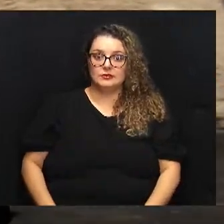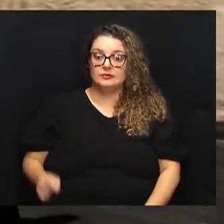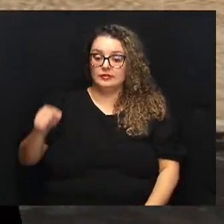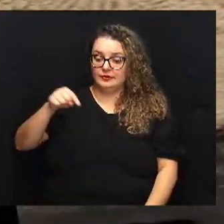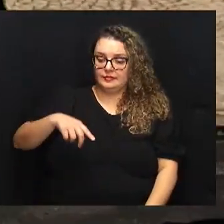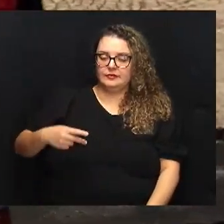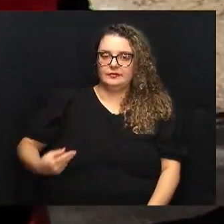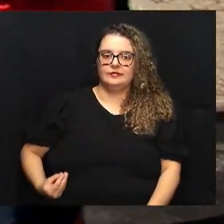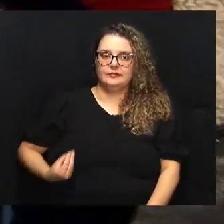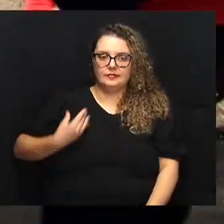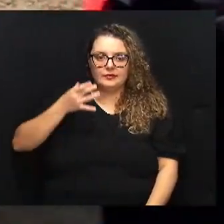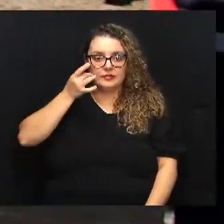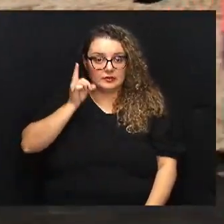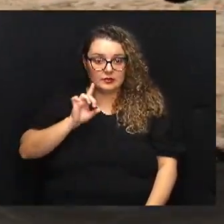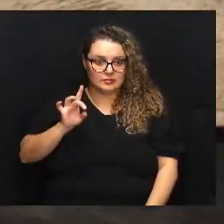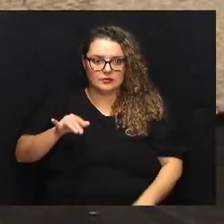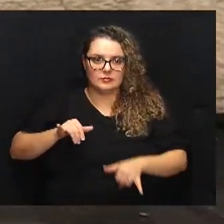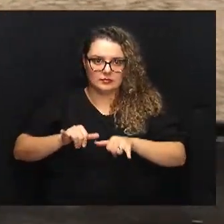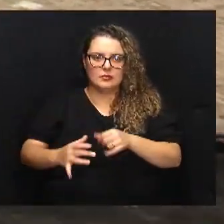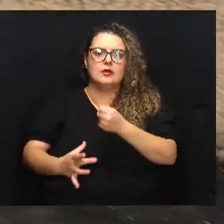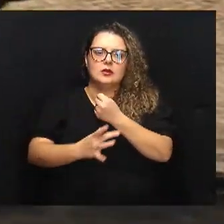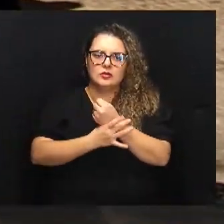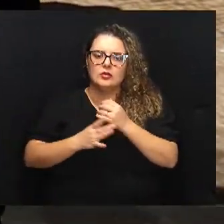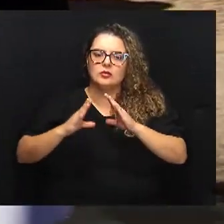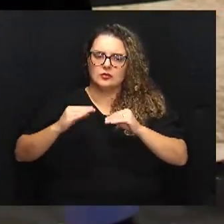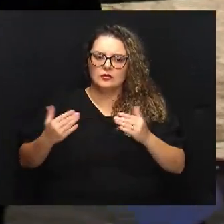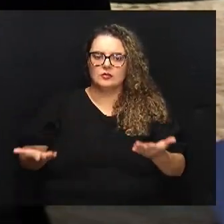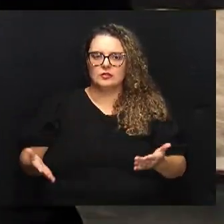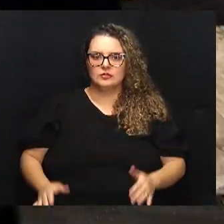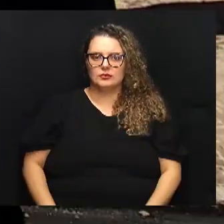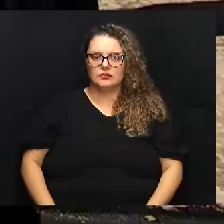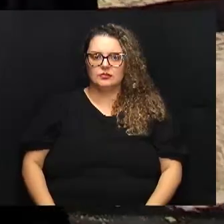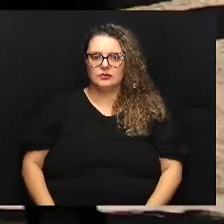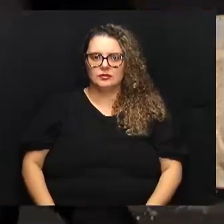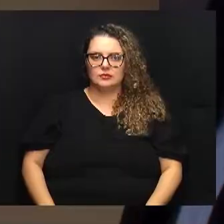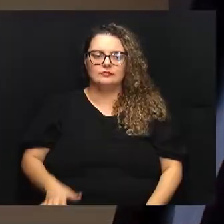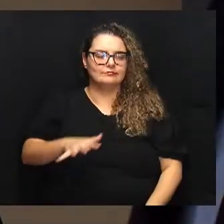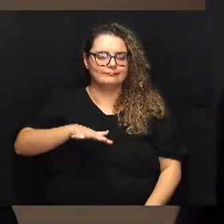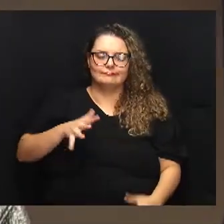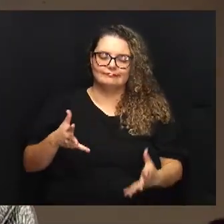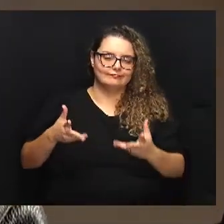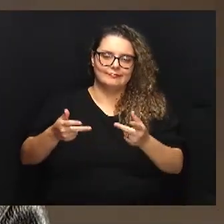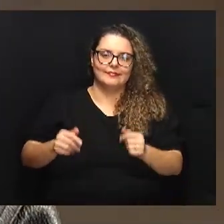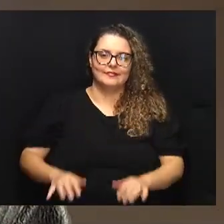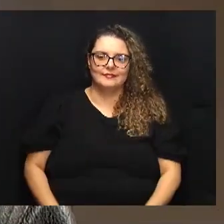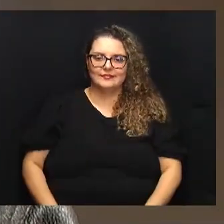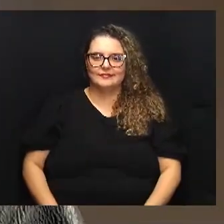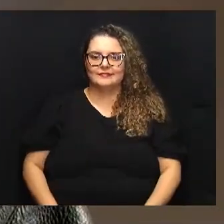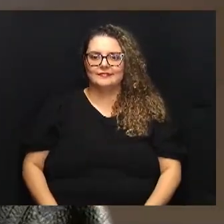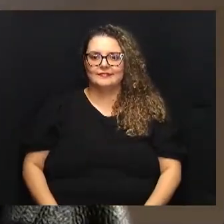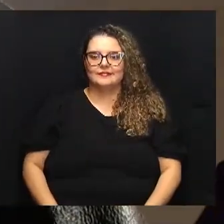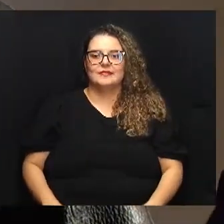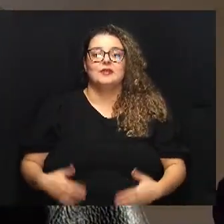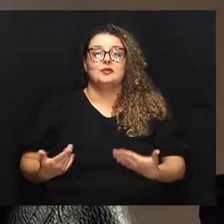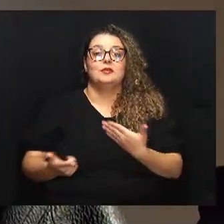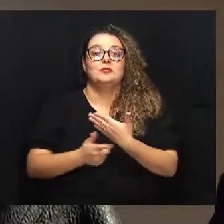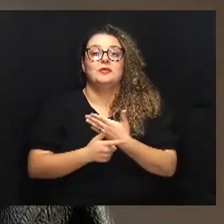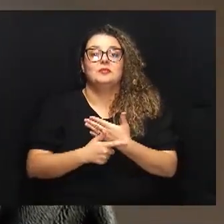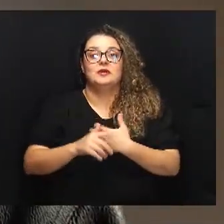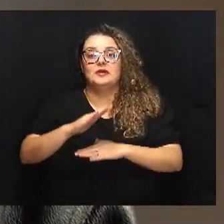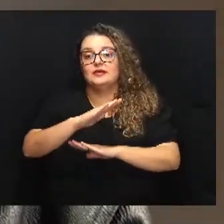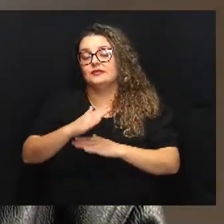não só para o mercado, mas com segurança, com conforto. Isso aqui é fantástico. Qual foi o papel da Câmara?